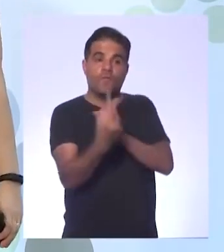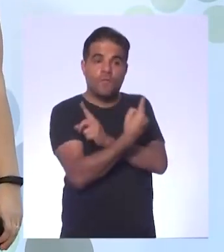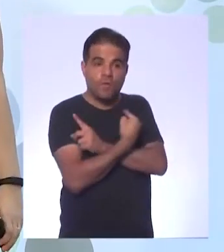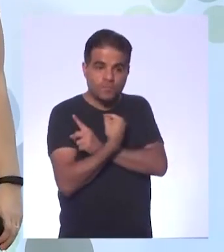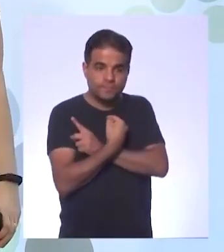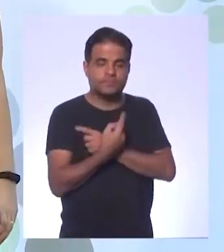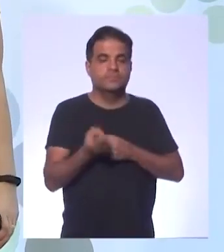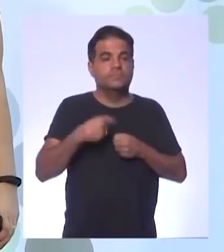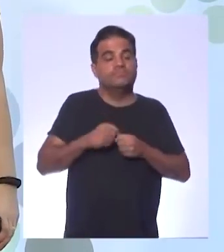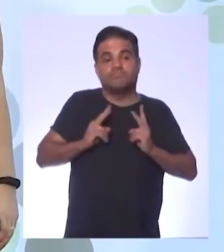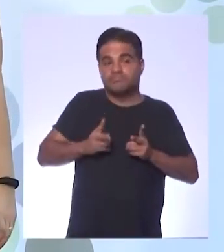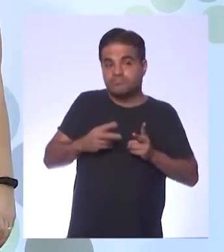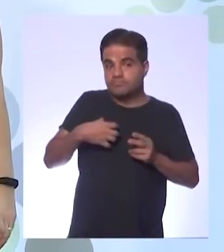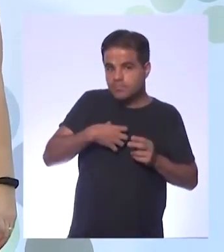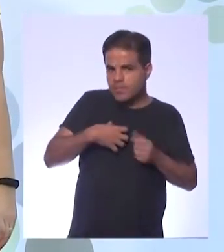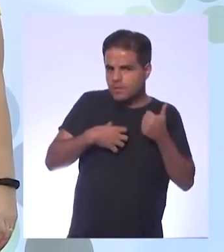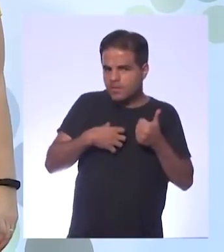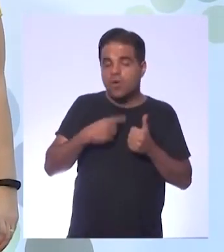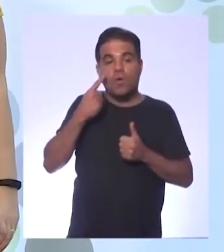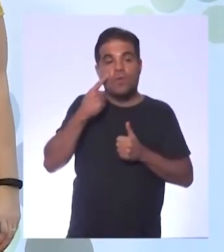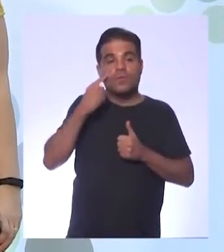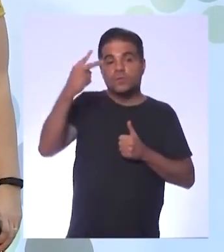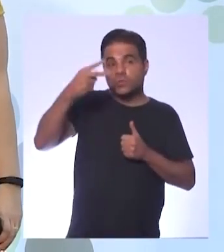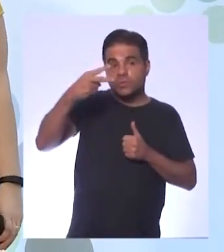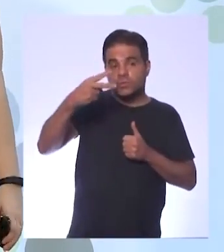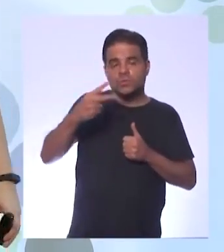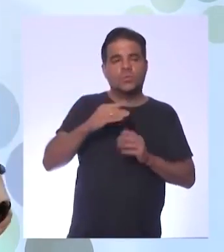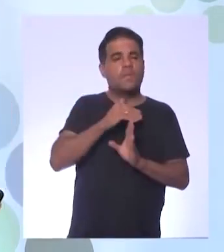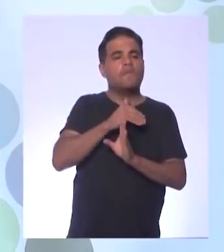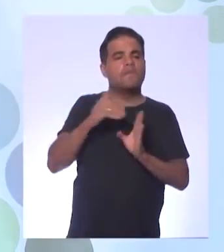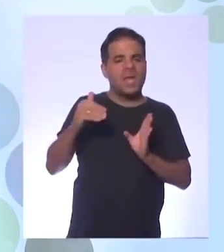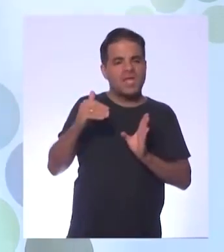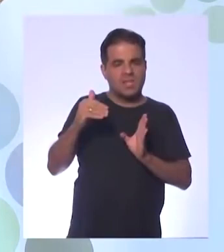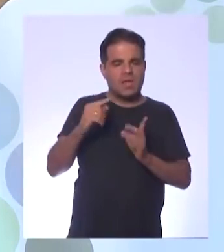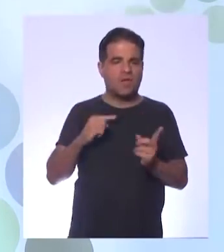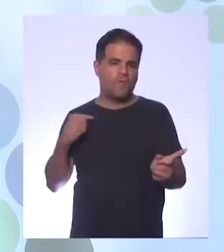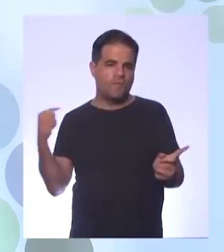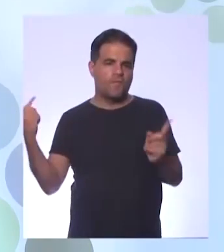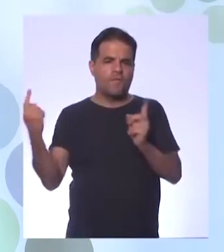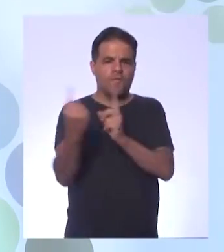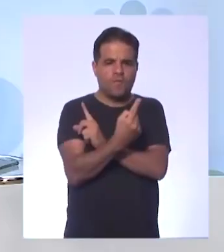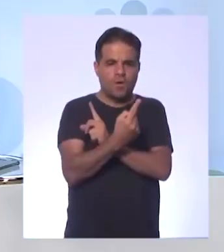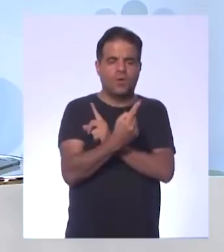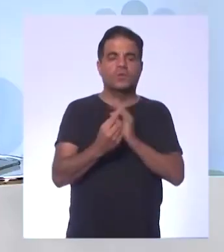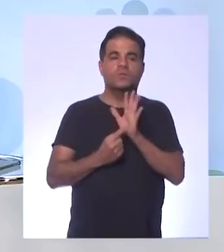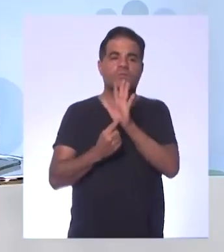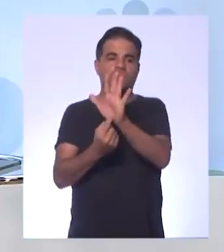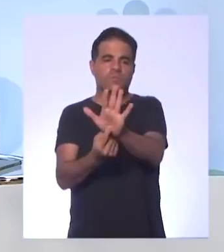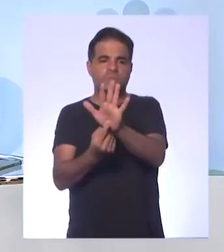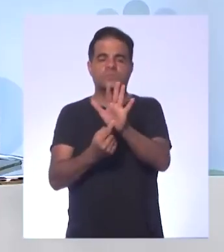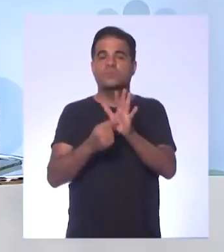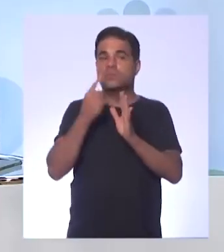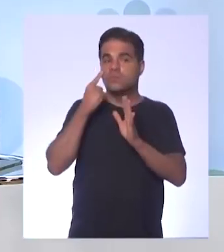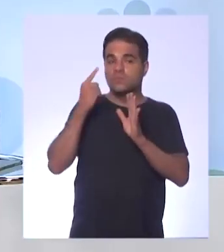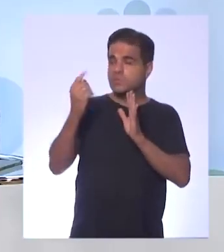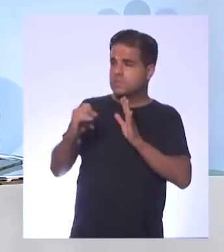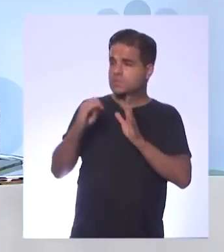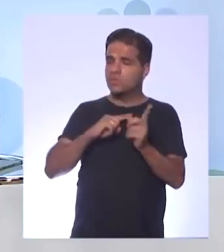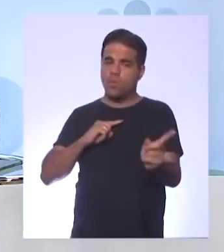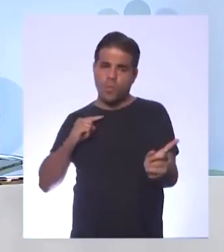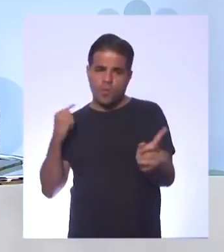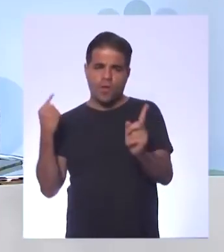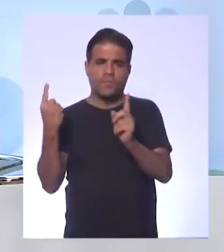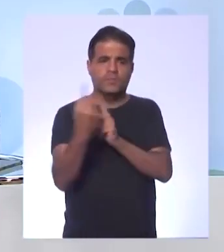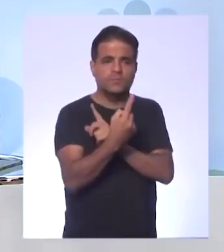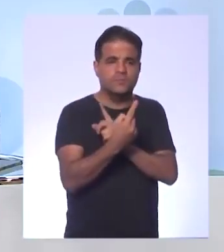posição. Tudo bem? Vamos ver o segundo que tem lá? Meia volta. O que é meia volta? Então, estou de novo aqui apontado para o lado direito da tela de vocês. Se eu vou dar